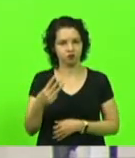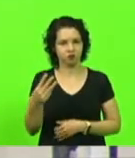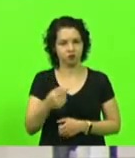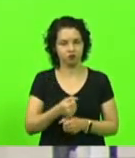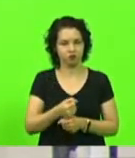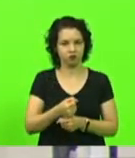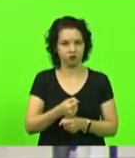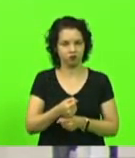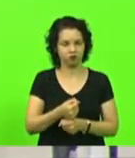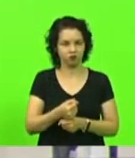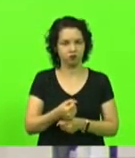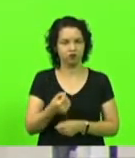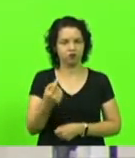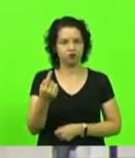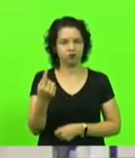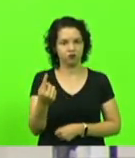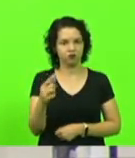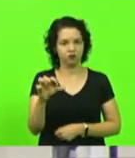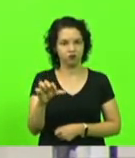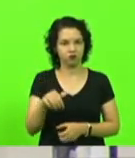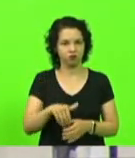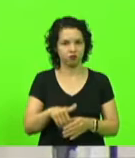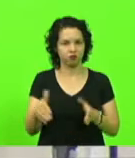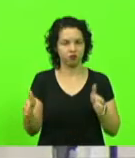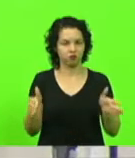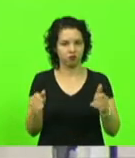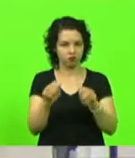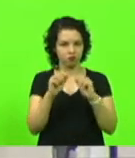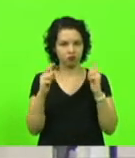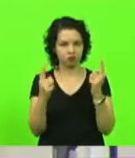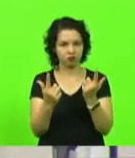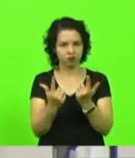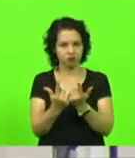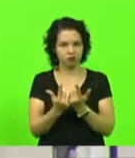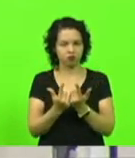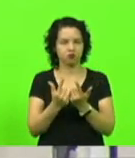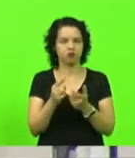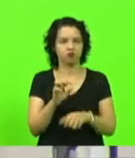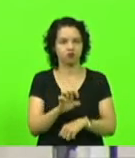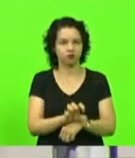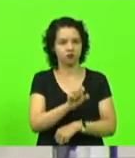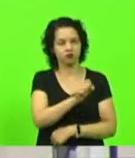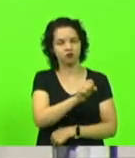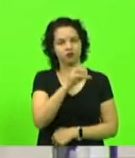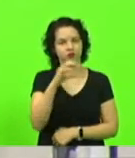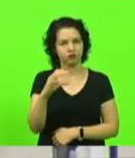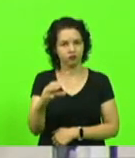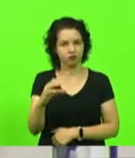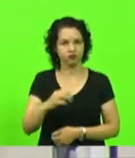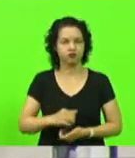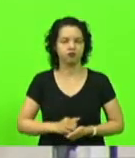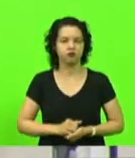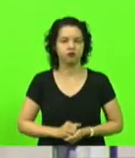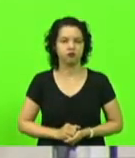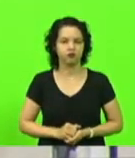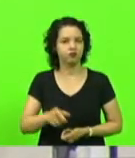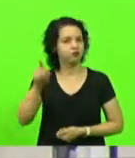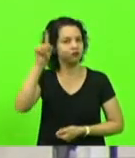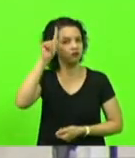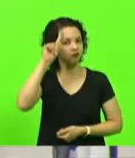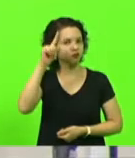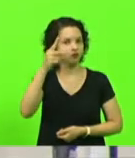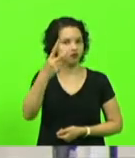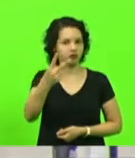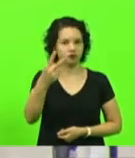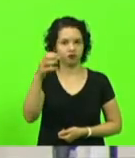da 19ª legislatura da Assembleia Legislativa do Estado de Santa Catarina, realizada em